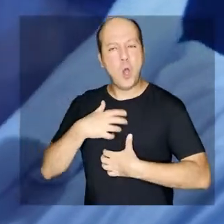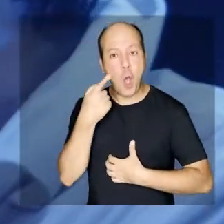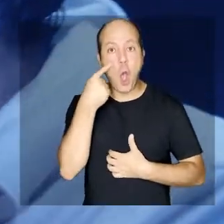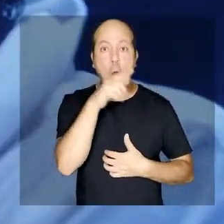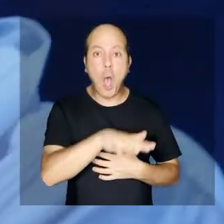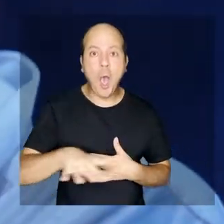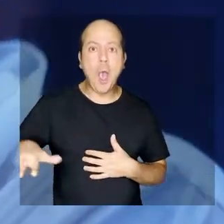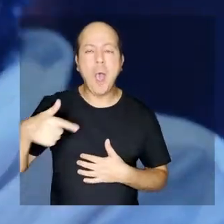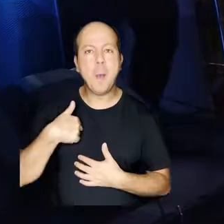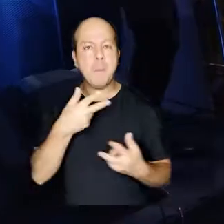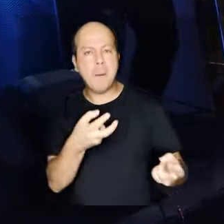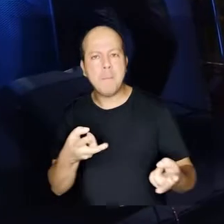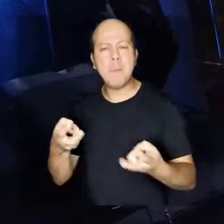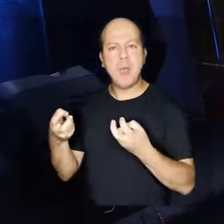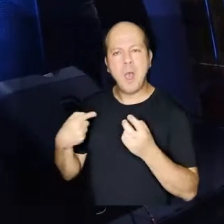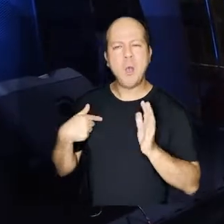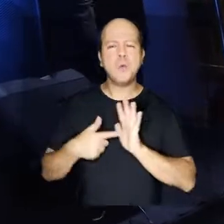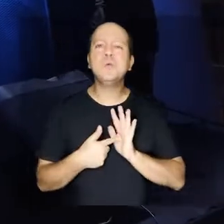e Chorão